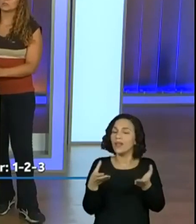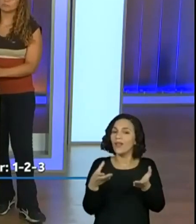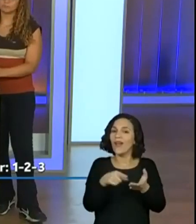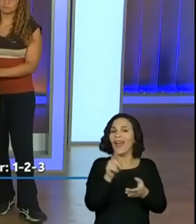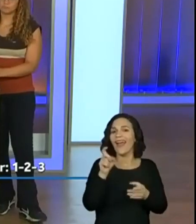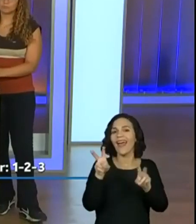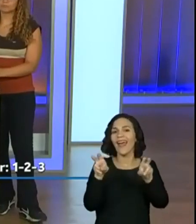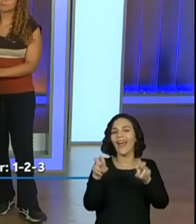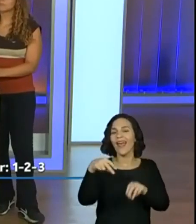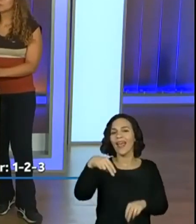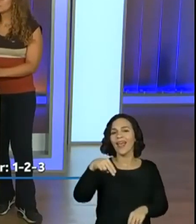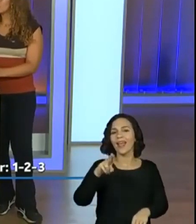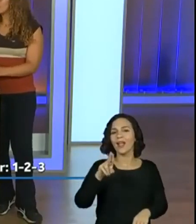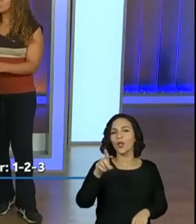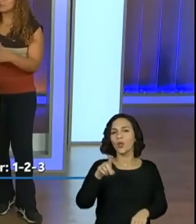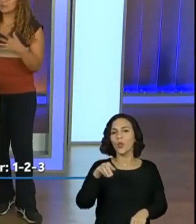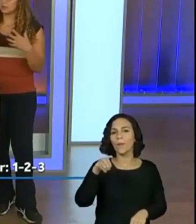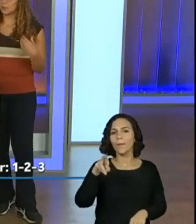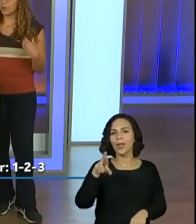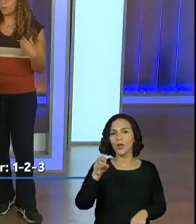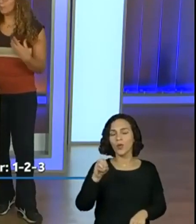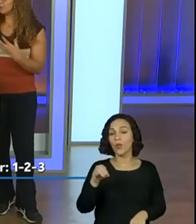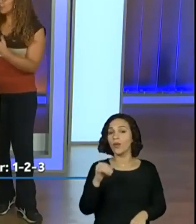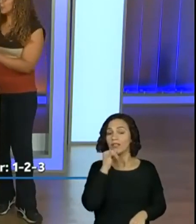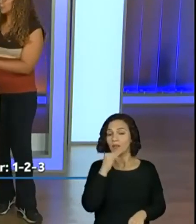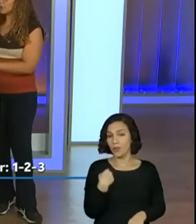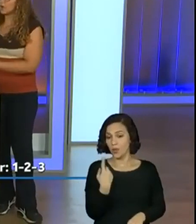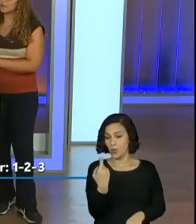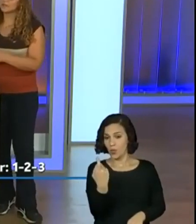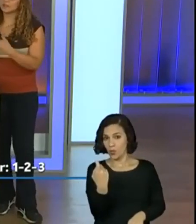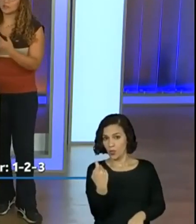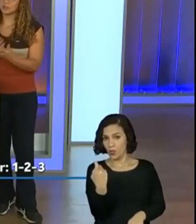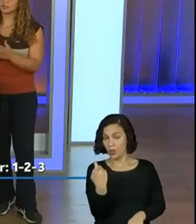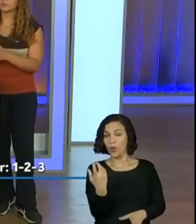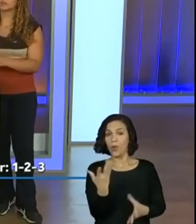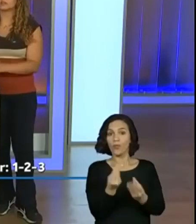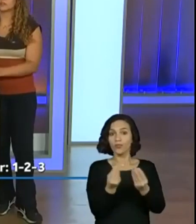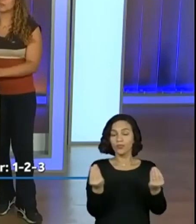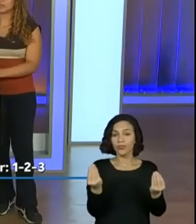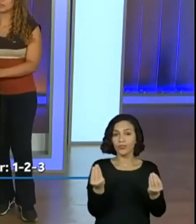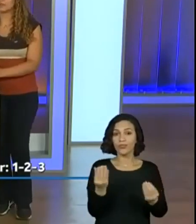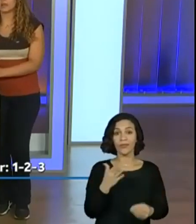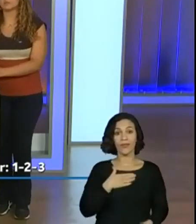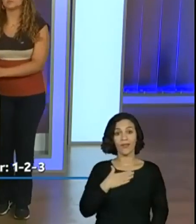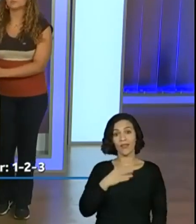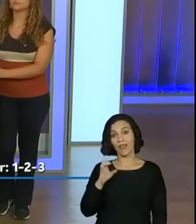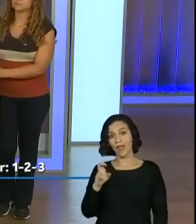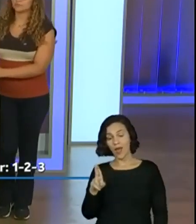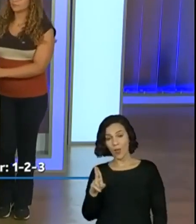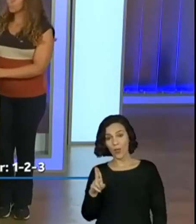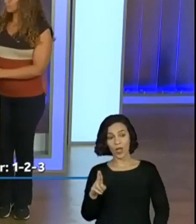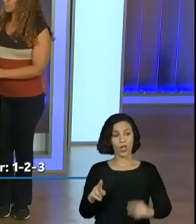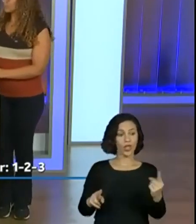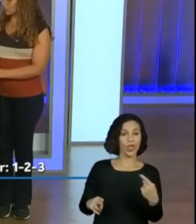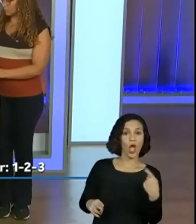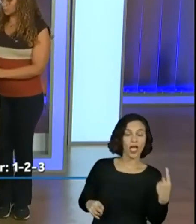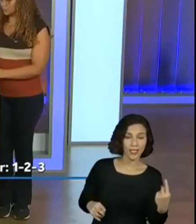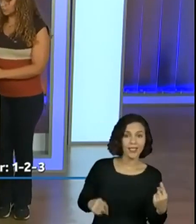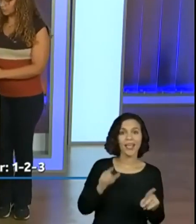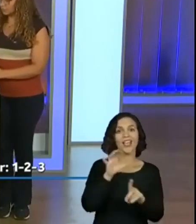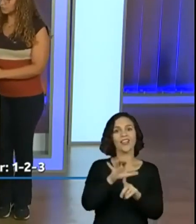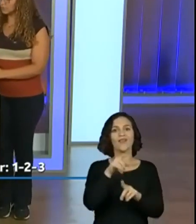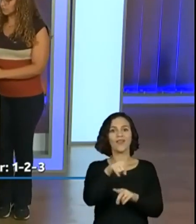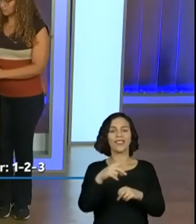Quando a gente fala da questão da flexão mesmo, pode não é? Pode ser o eu, pode ser o nós, isso interfere mesmo. No verbo. Vamos começar?